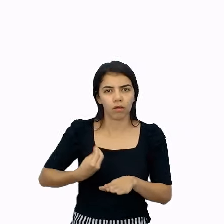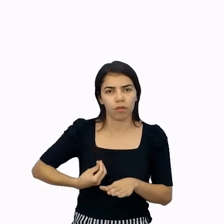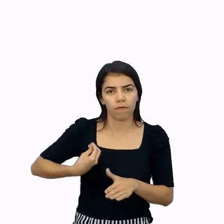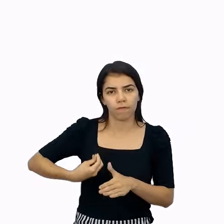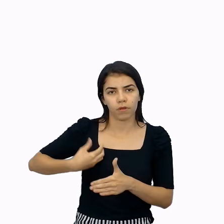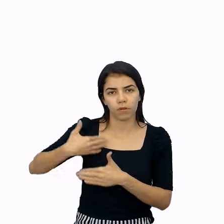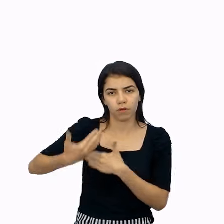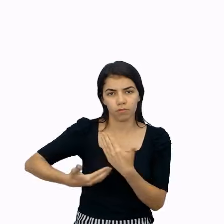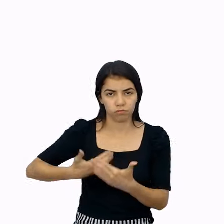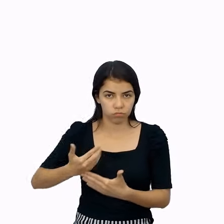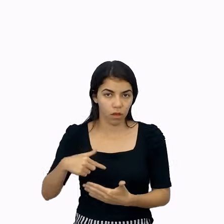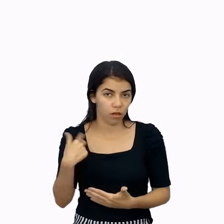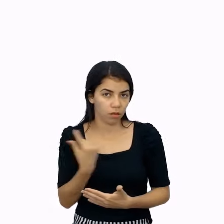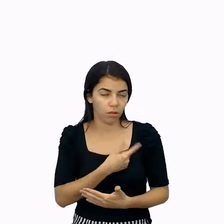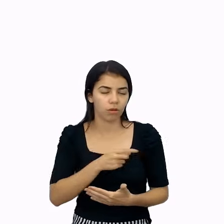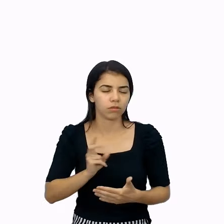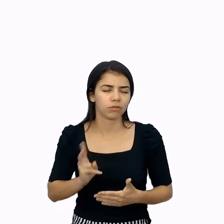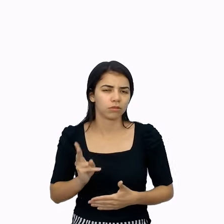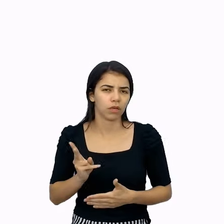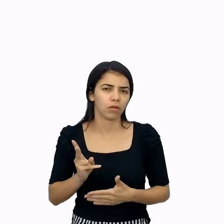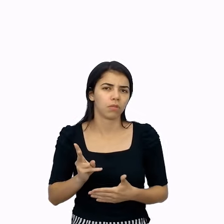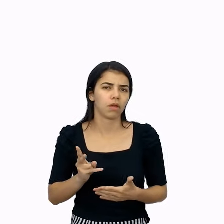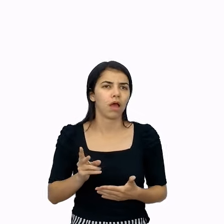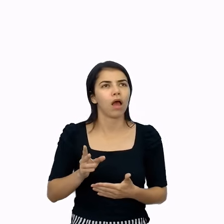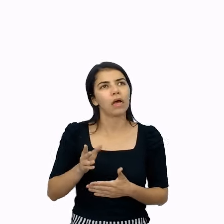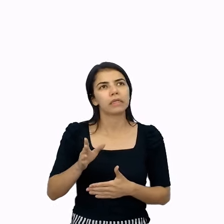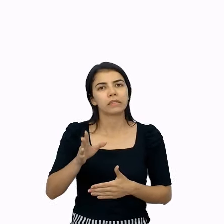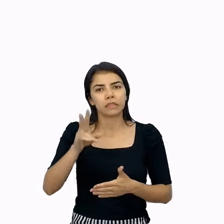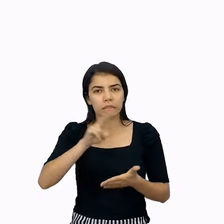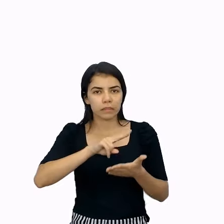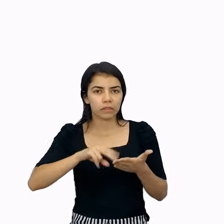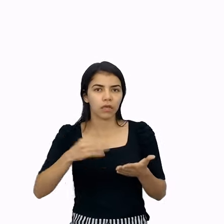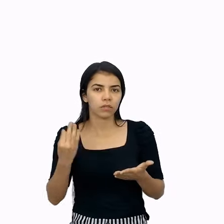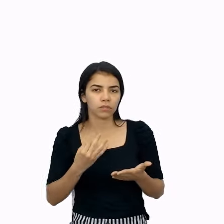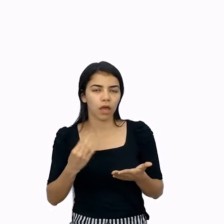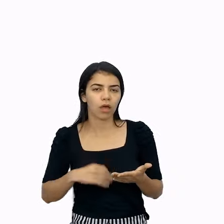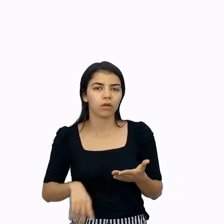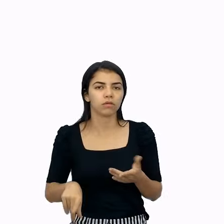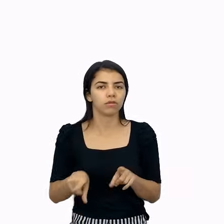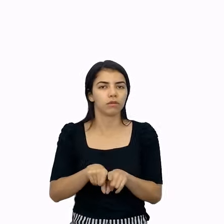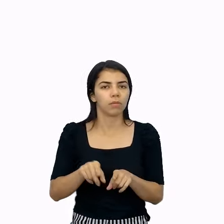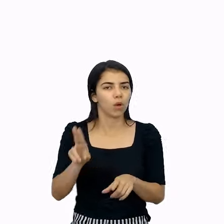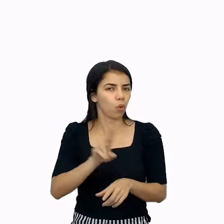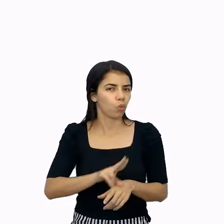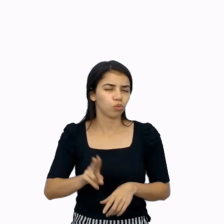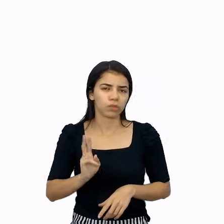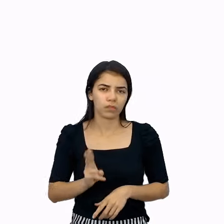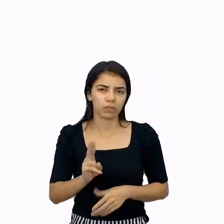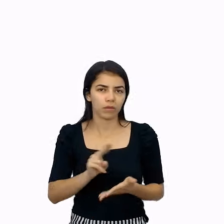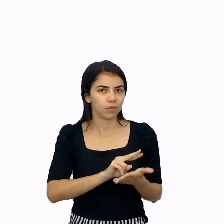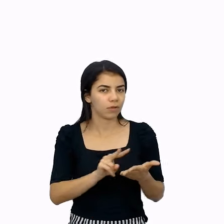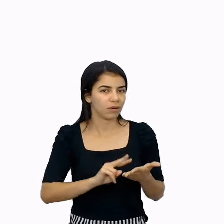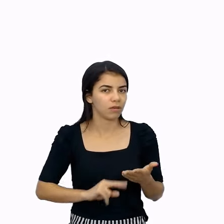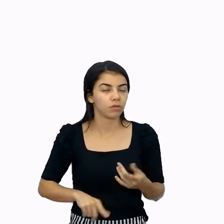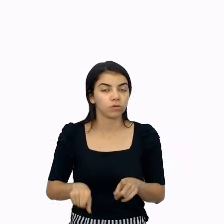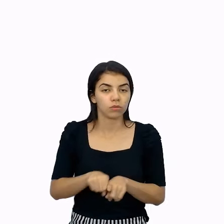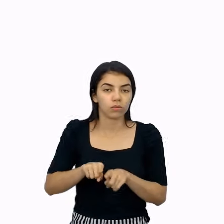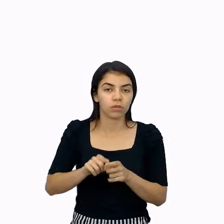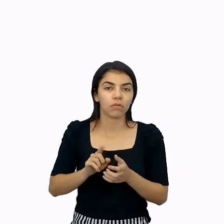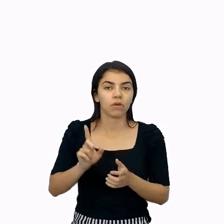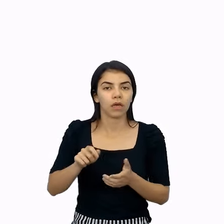cotidiana. Todos nós, letrados ou não tão letrados, usamos, né, dessa forma de leituras e